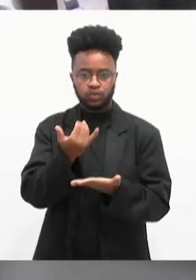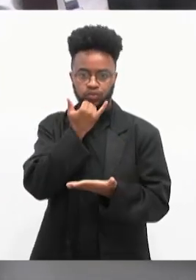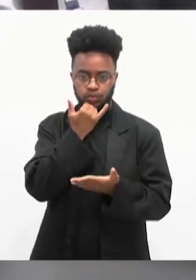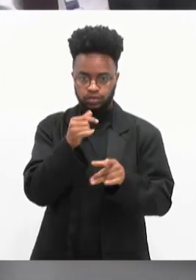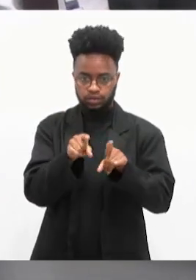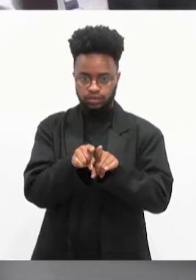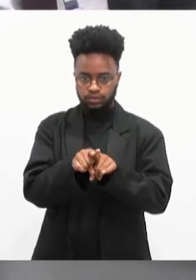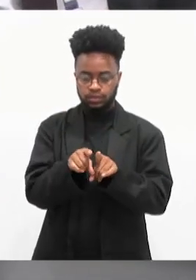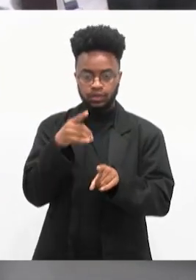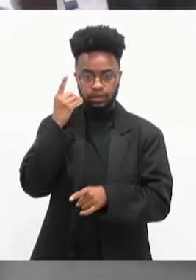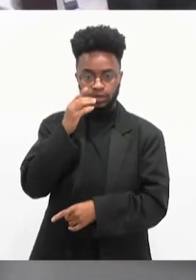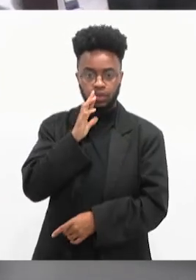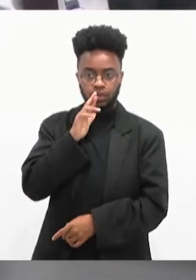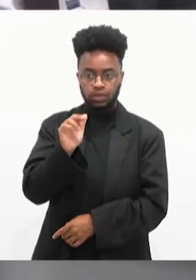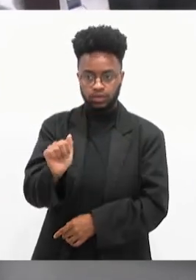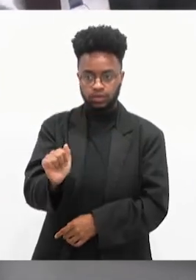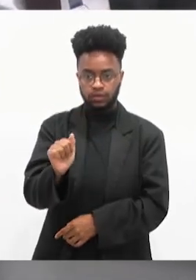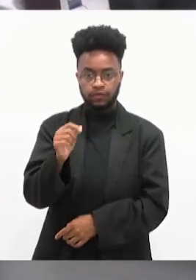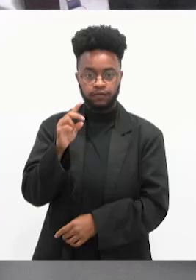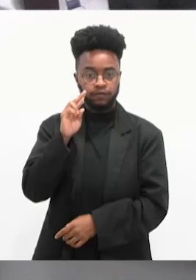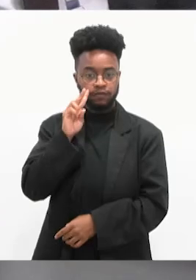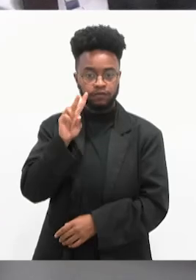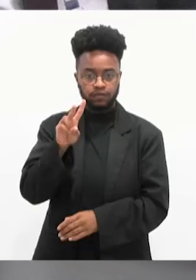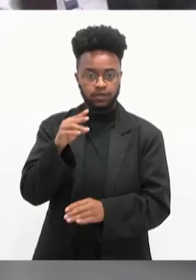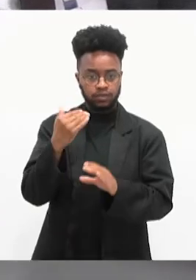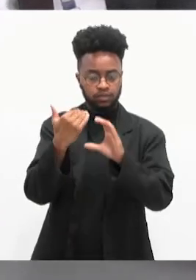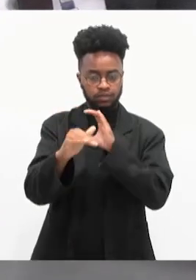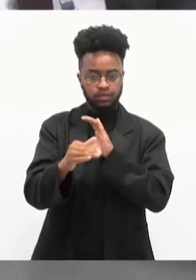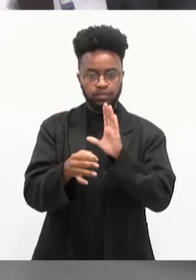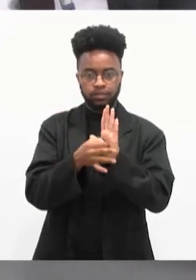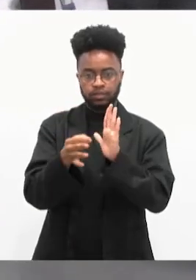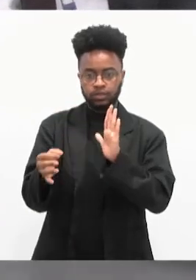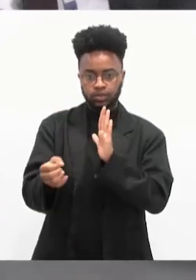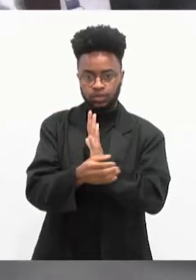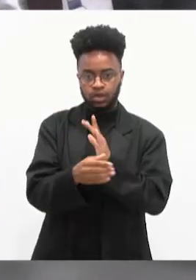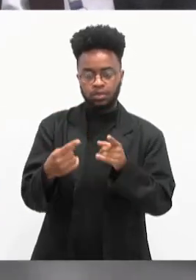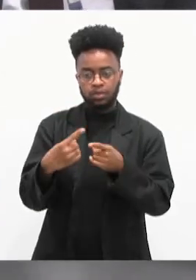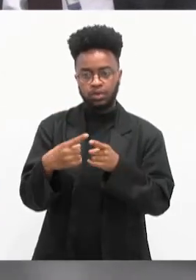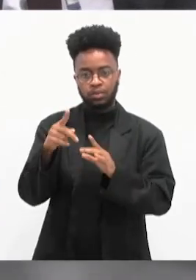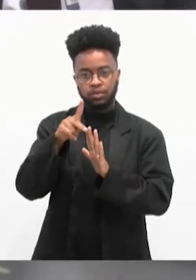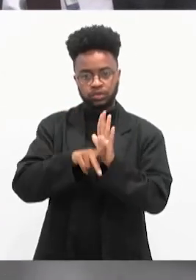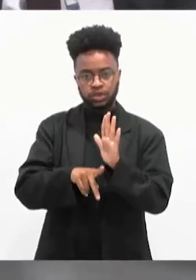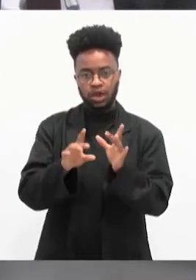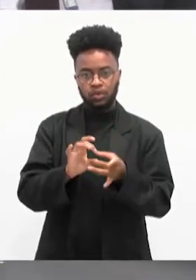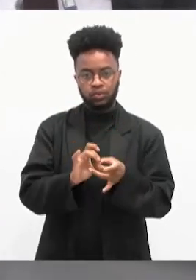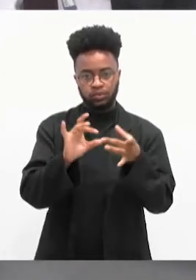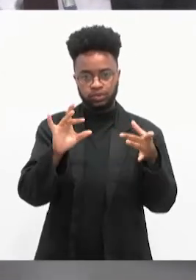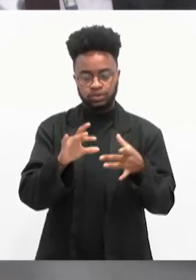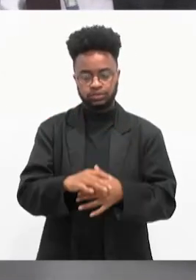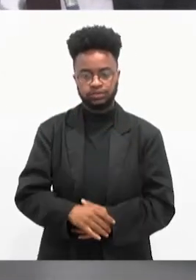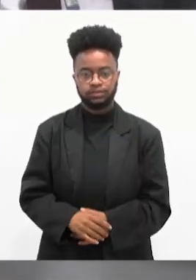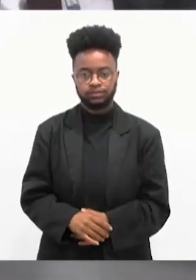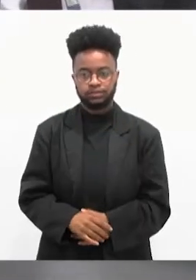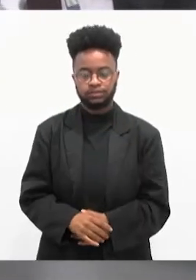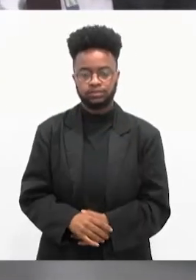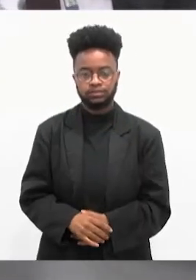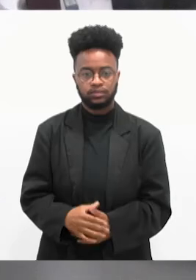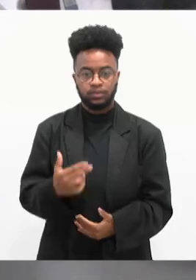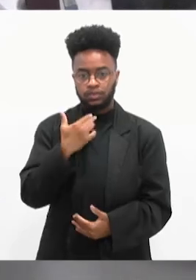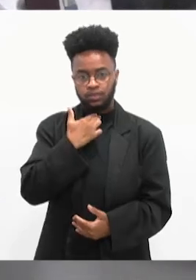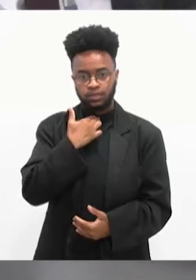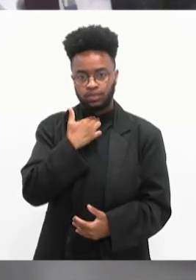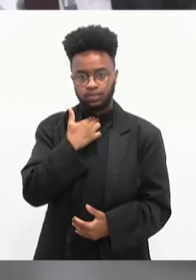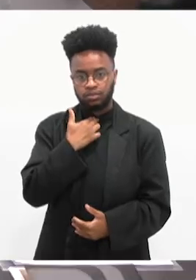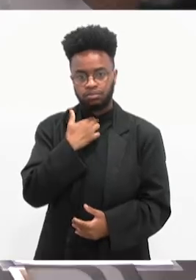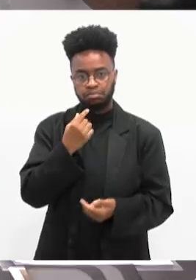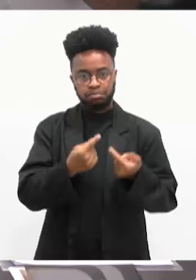novamente, o deputado Rodrigo Amorim enviou um novo parecer. É porque o projeto autorizativo... É com emendas. ele é autorizativo, né? E não pode